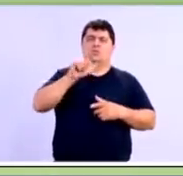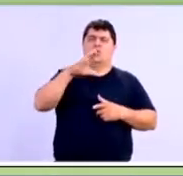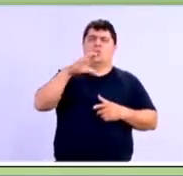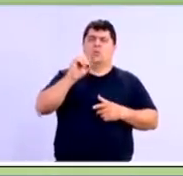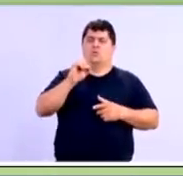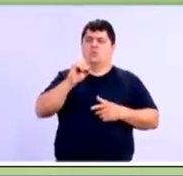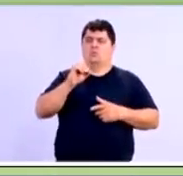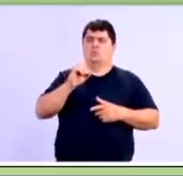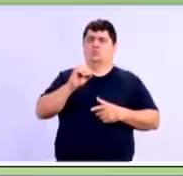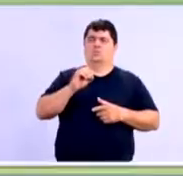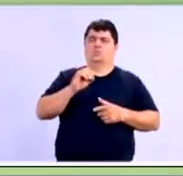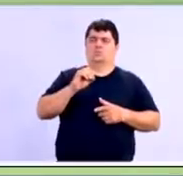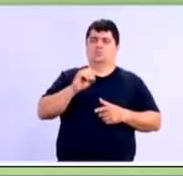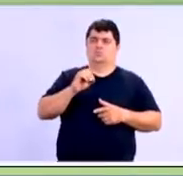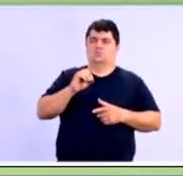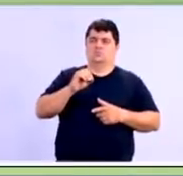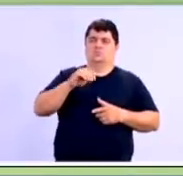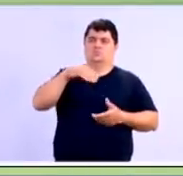líquido?